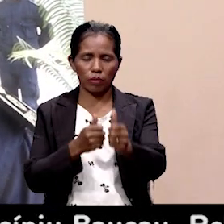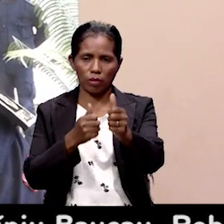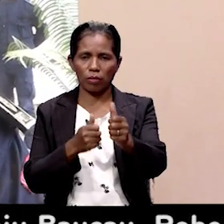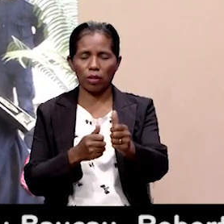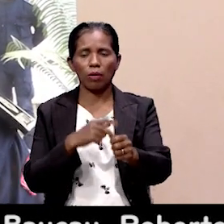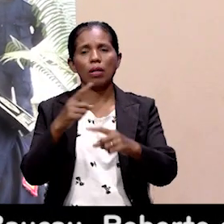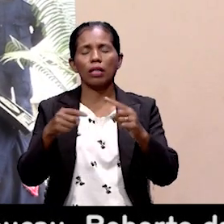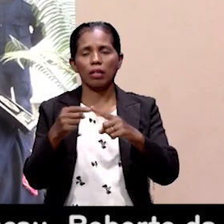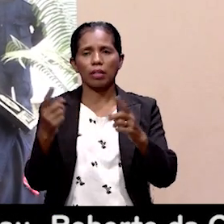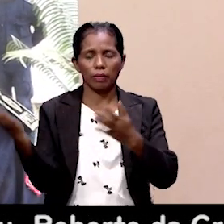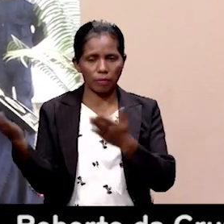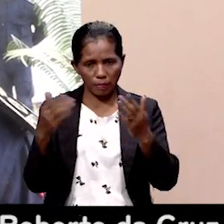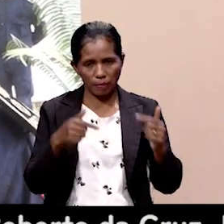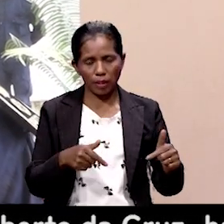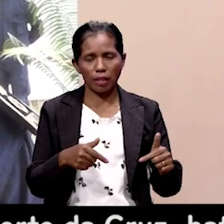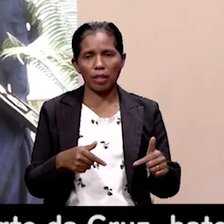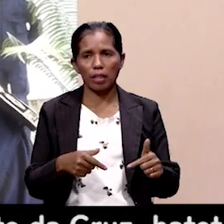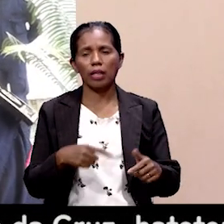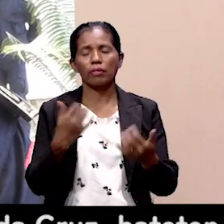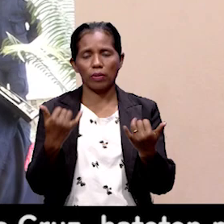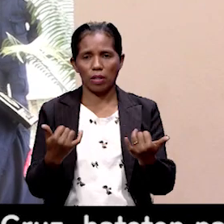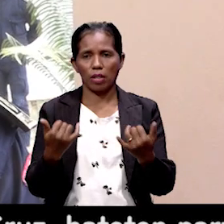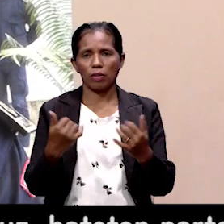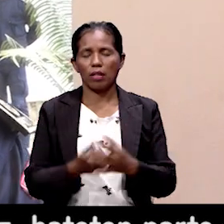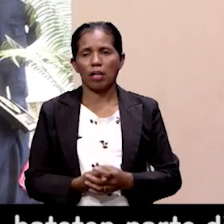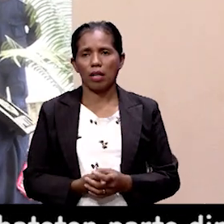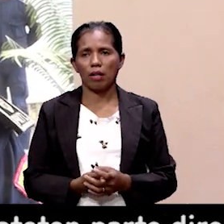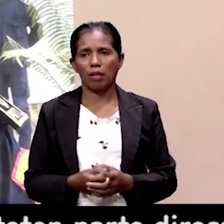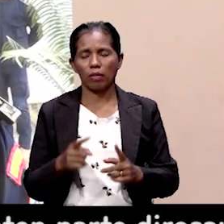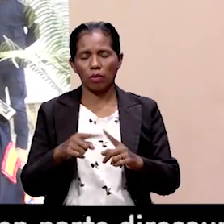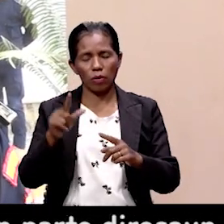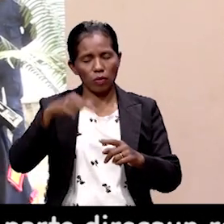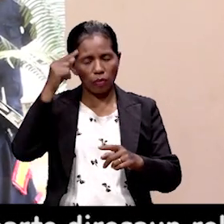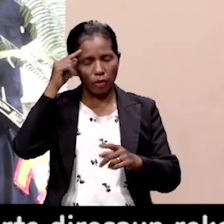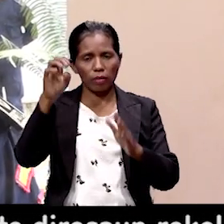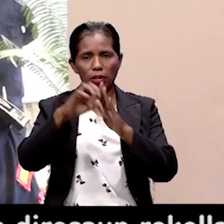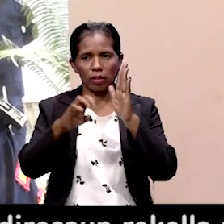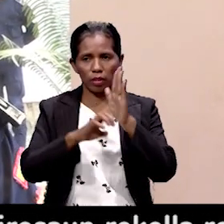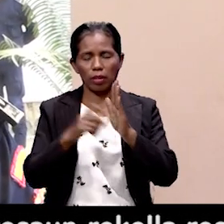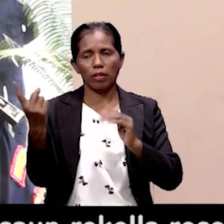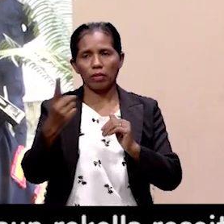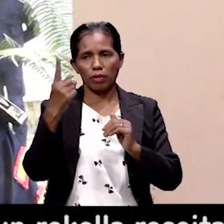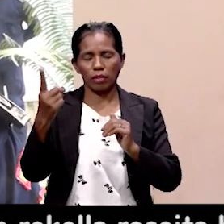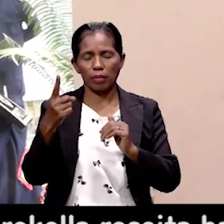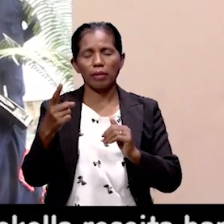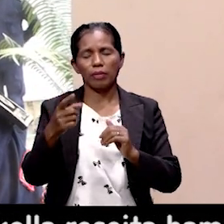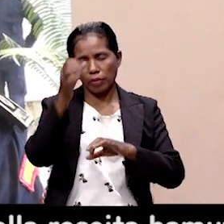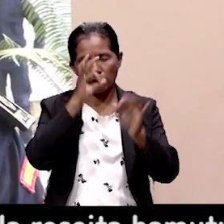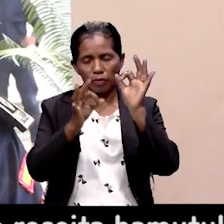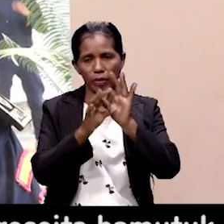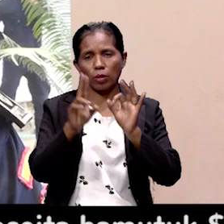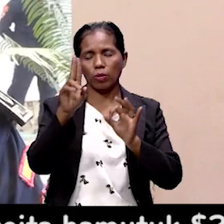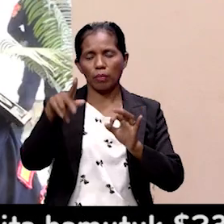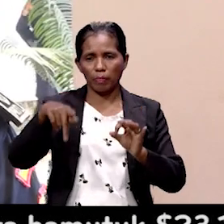mai, a me cumpre, mas bem, quando até agora, governo estado na na fati fiar UPF na ba UPF na